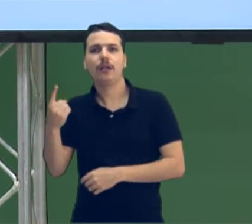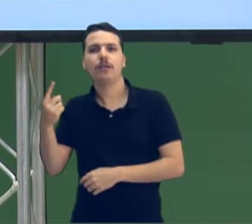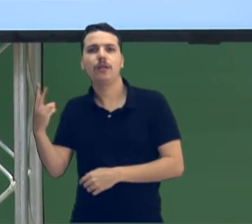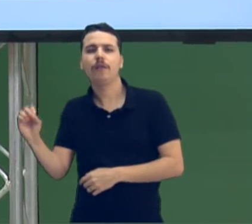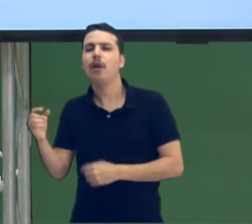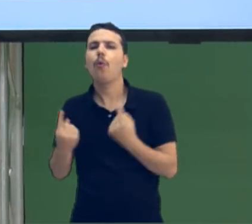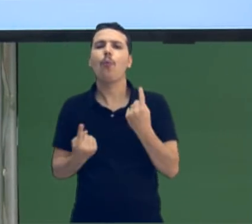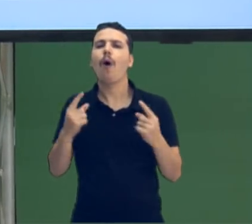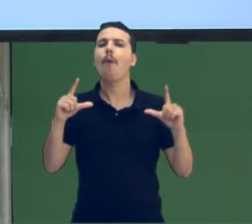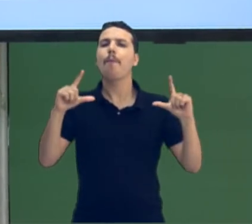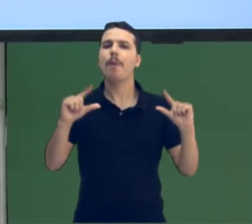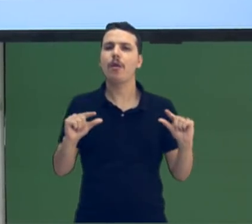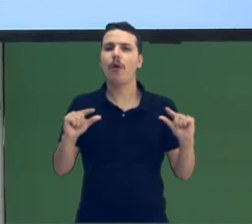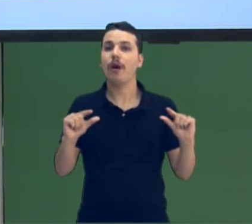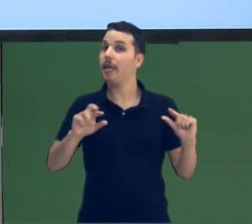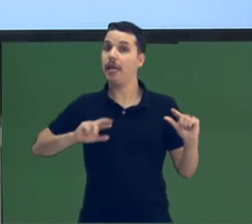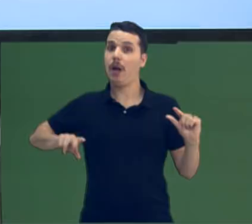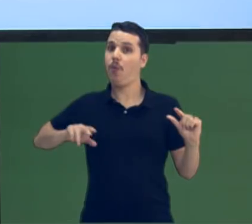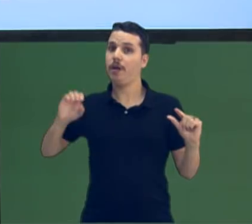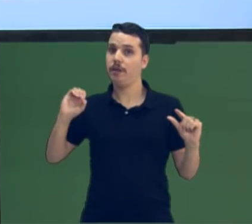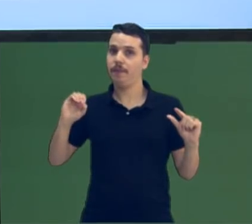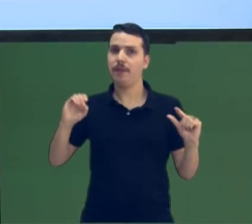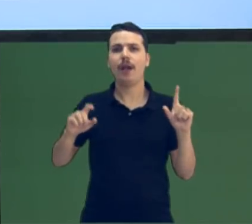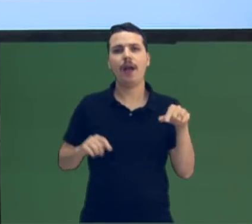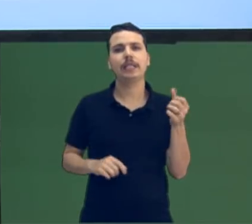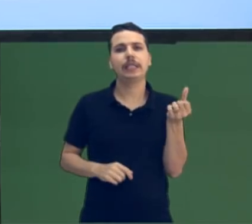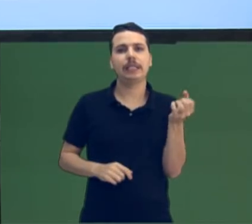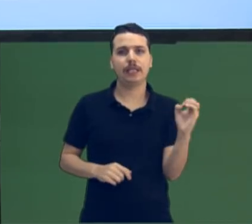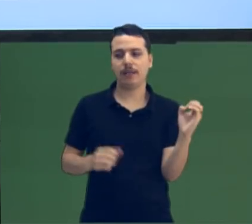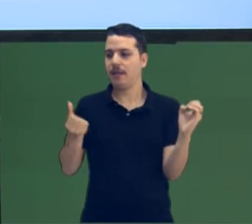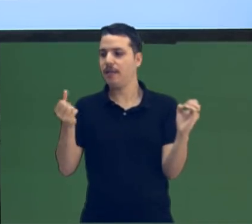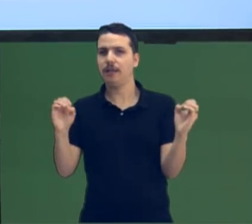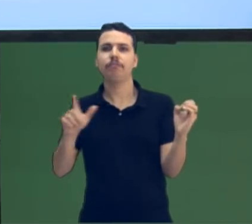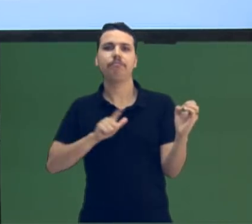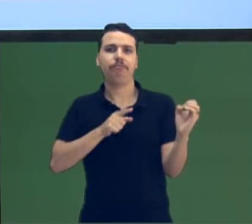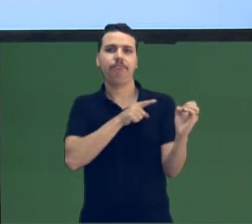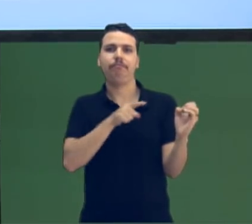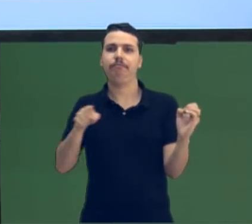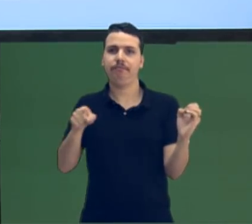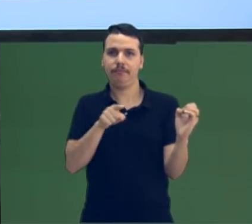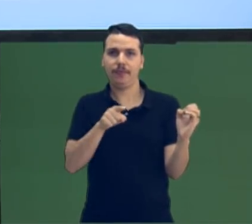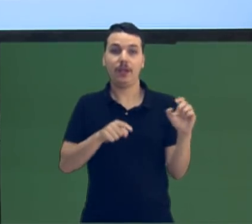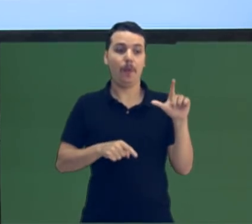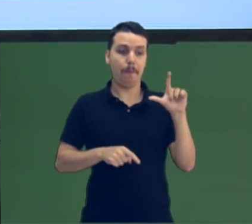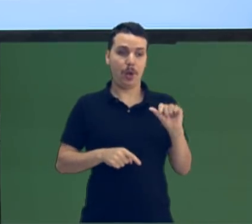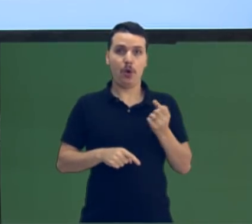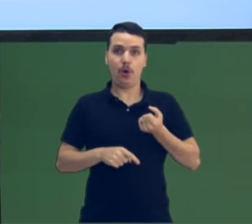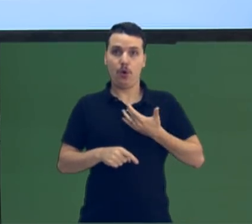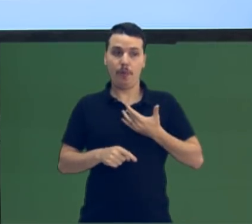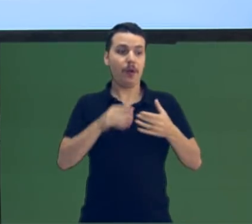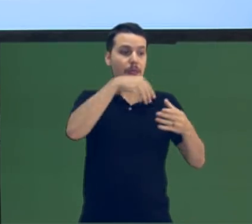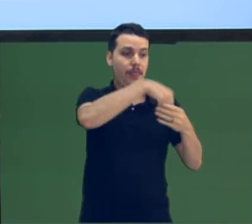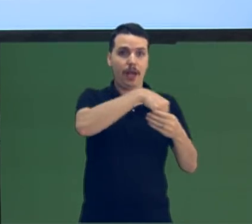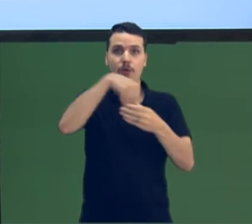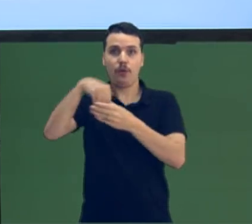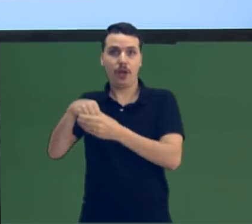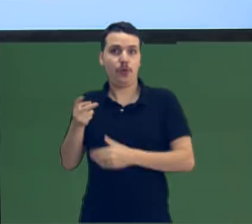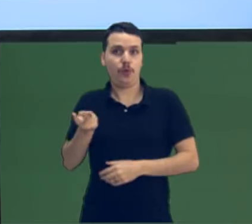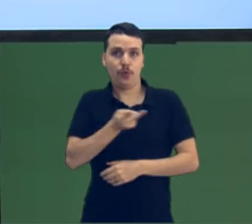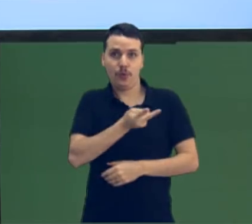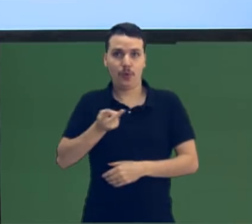menor e que é diferente de 0? O 60. Então, o menor múltiplo comum desses